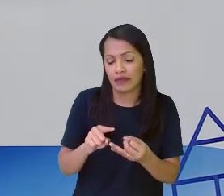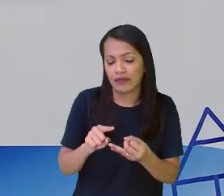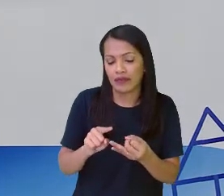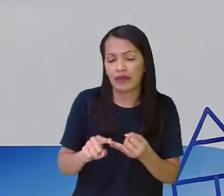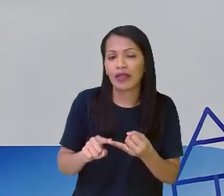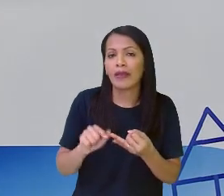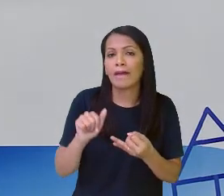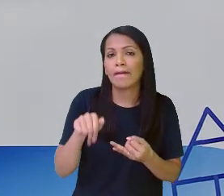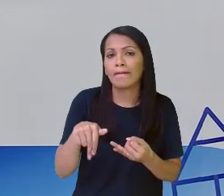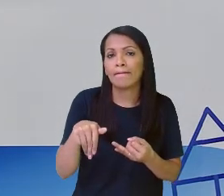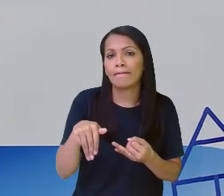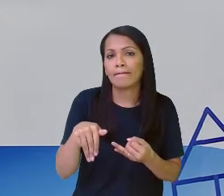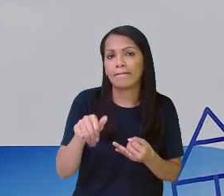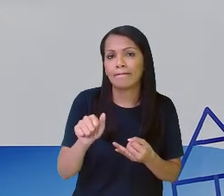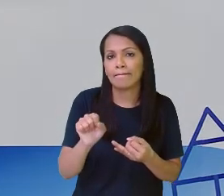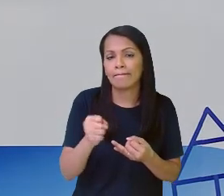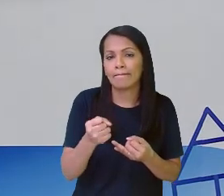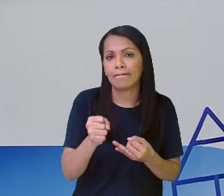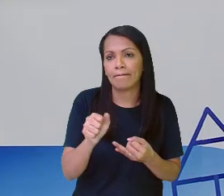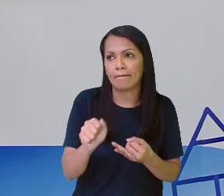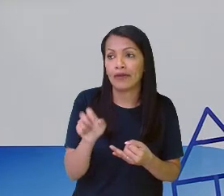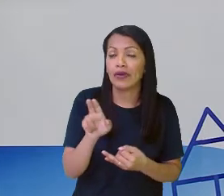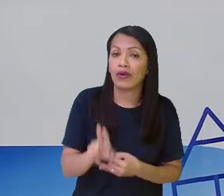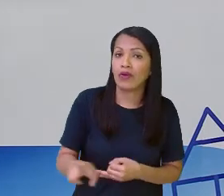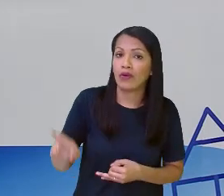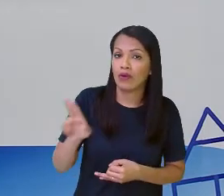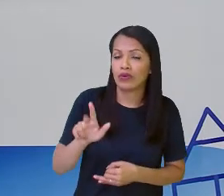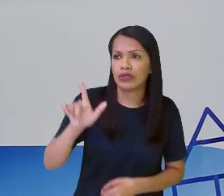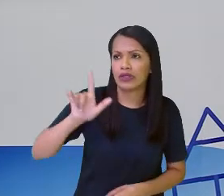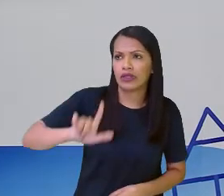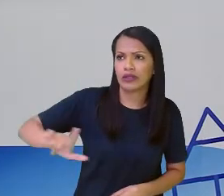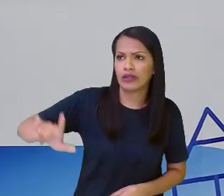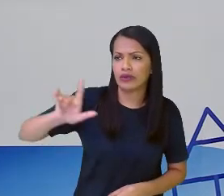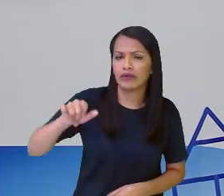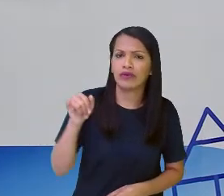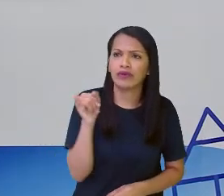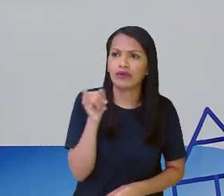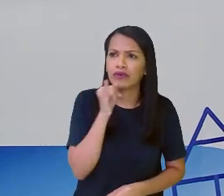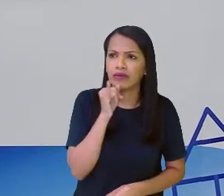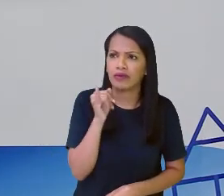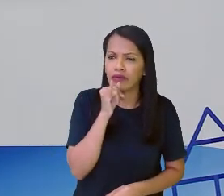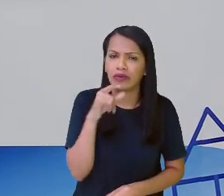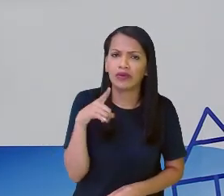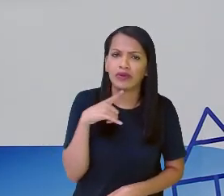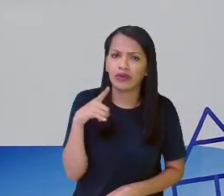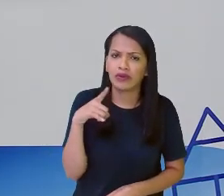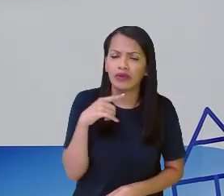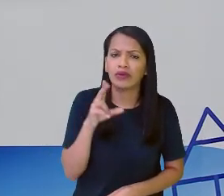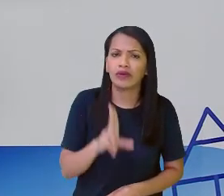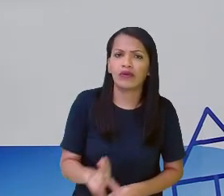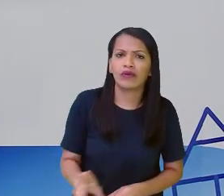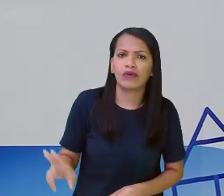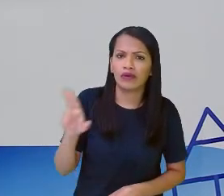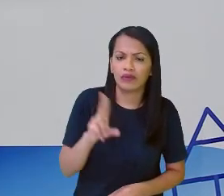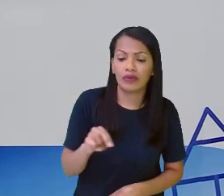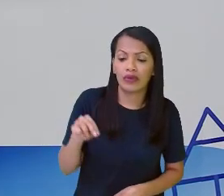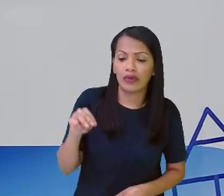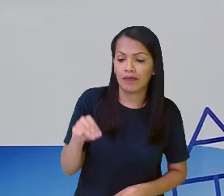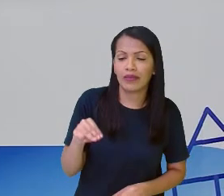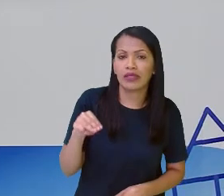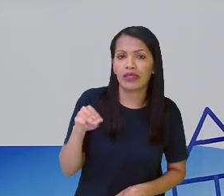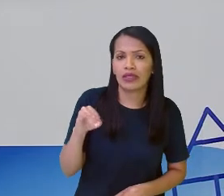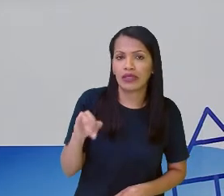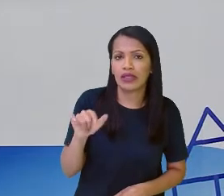da piscina, eu utilizaria os litros, mas nesses frascos, por exemplo, eu utilizaria o